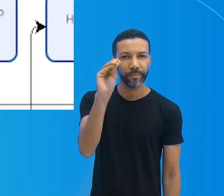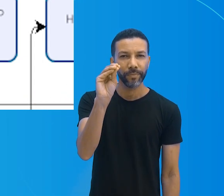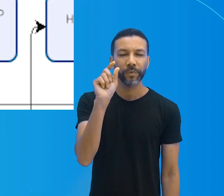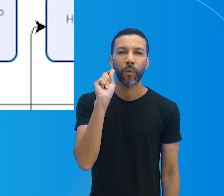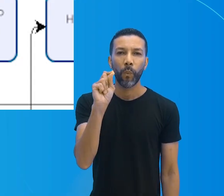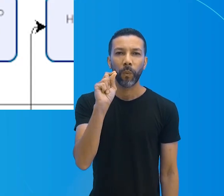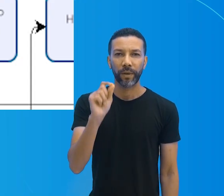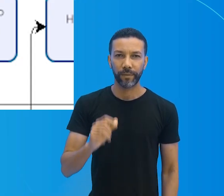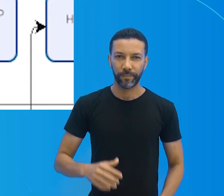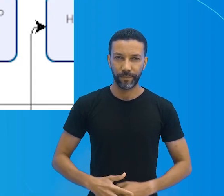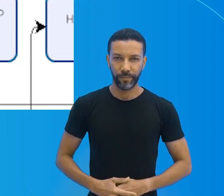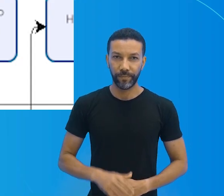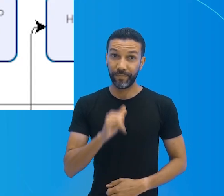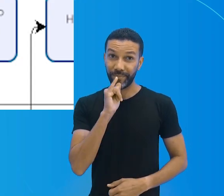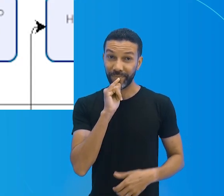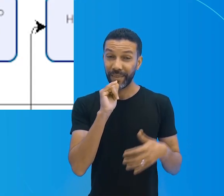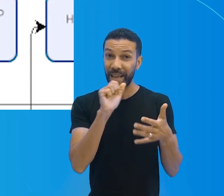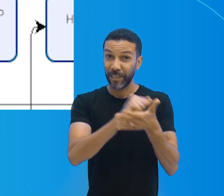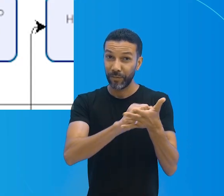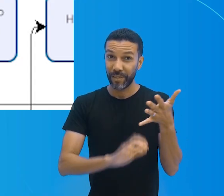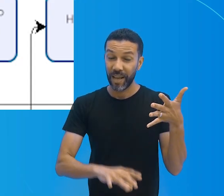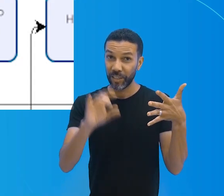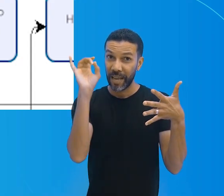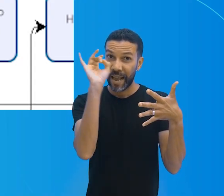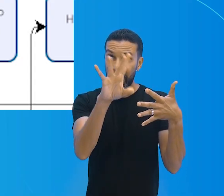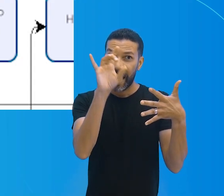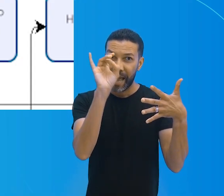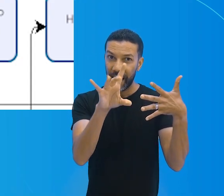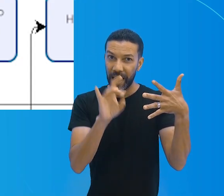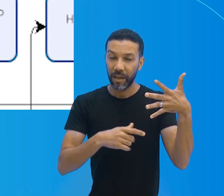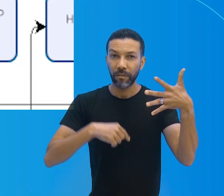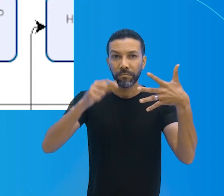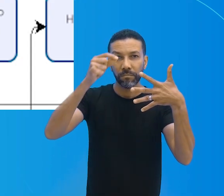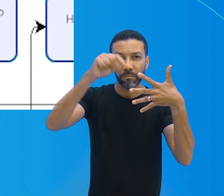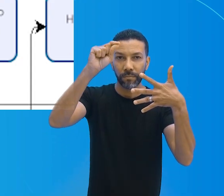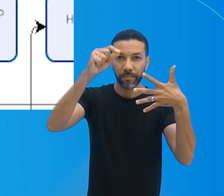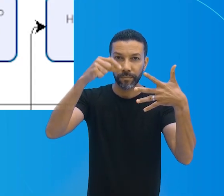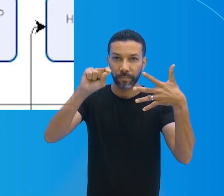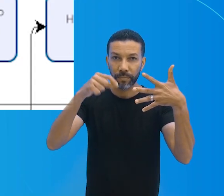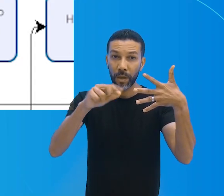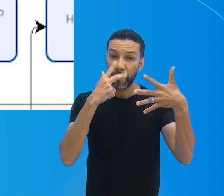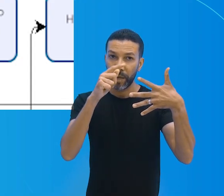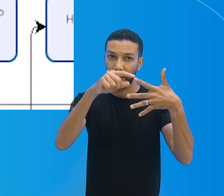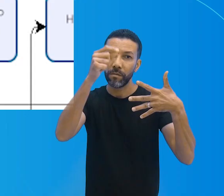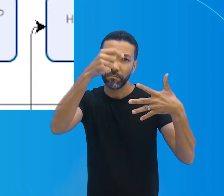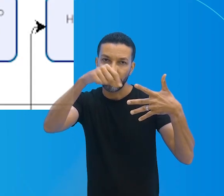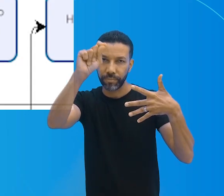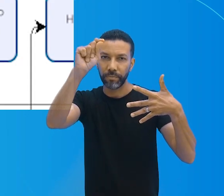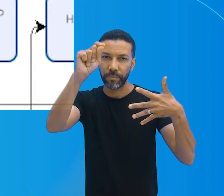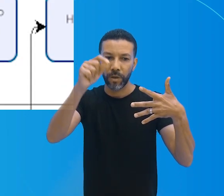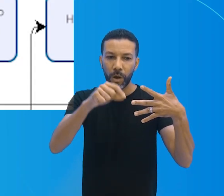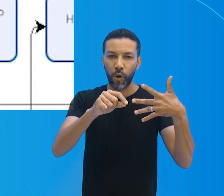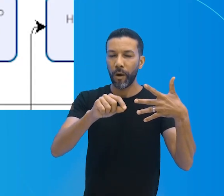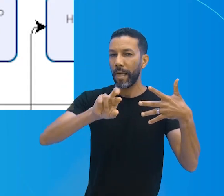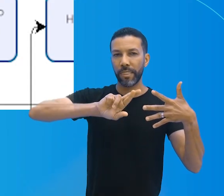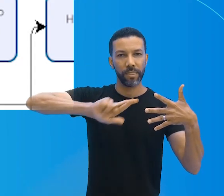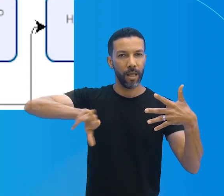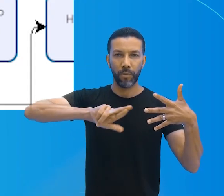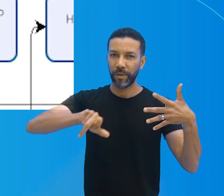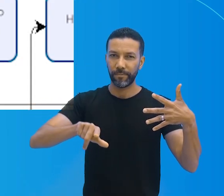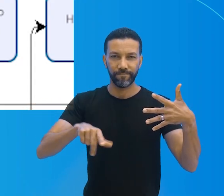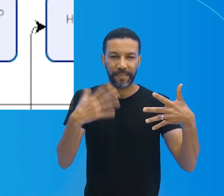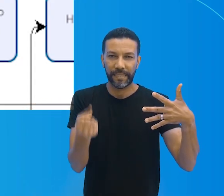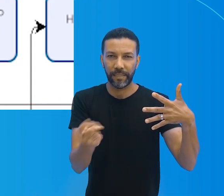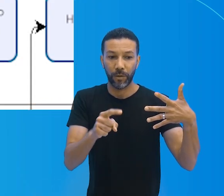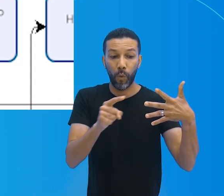deve colocar ao analisar essas entregas. Entrega por entrega, ele vai colocar a situação de homologado